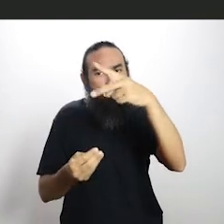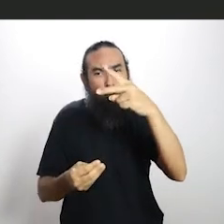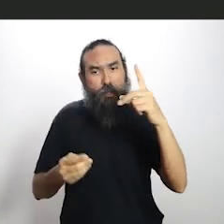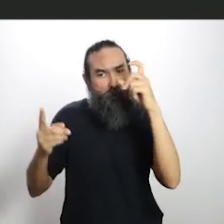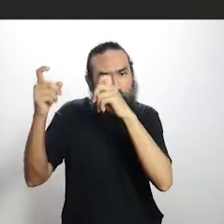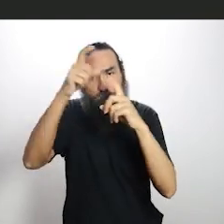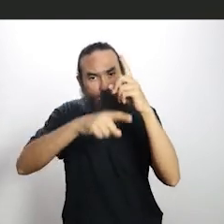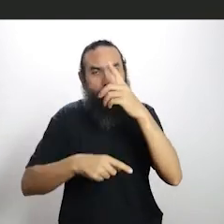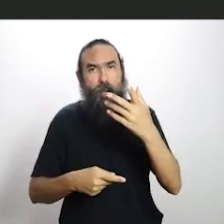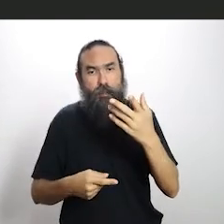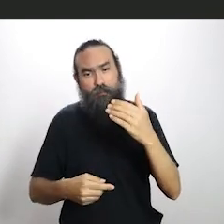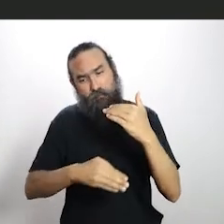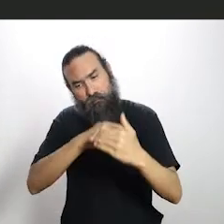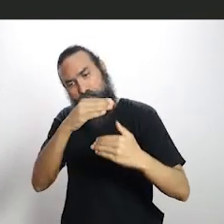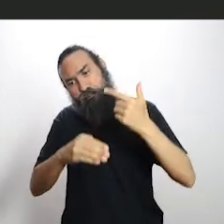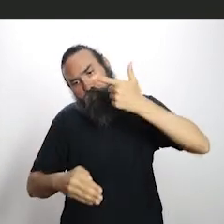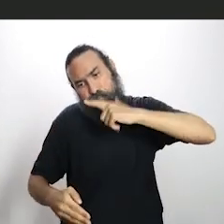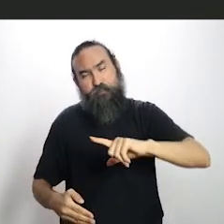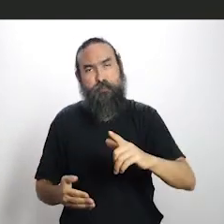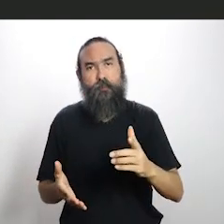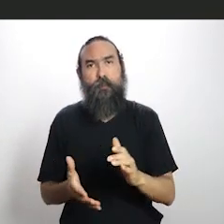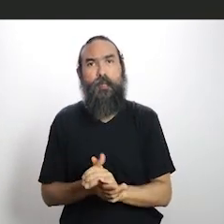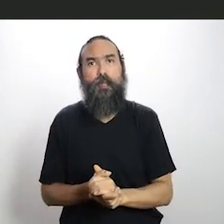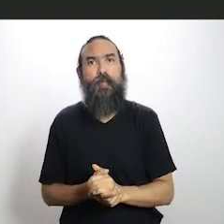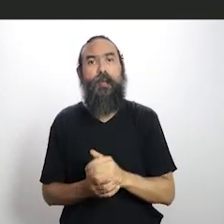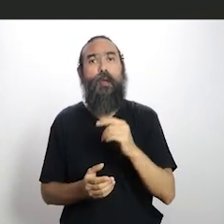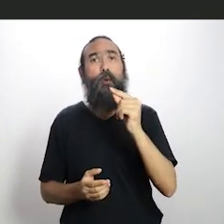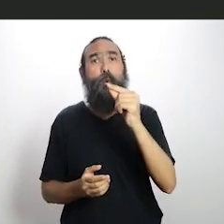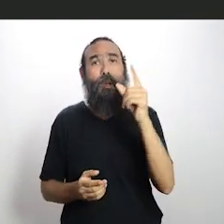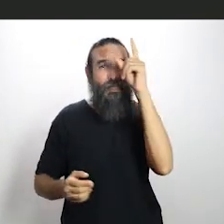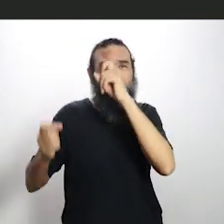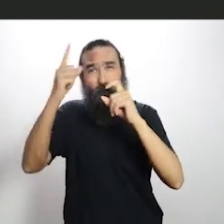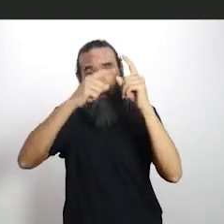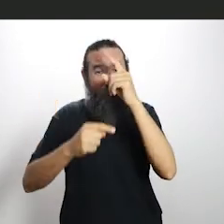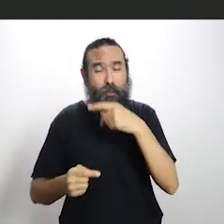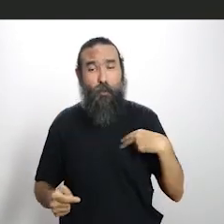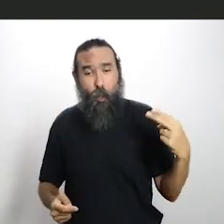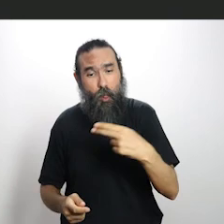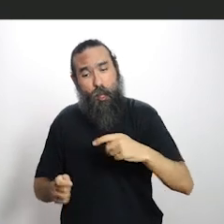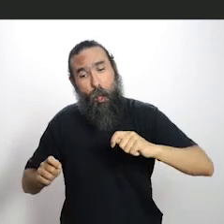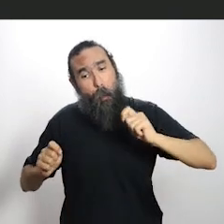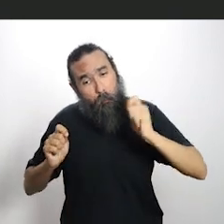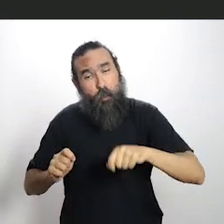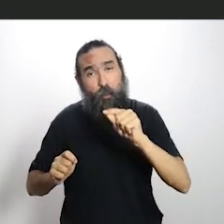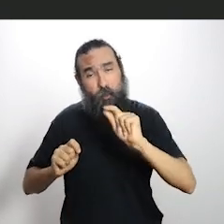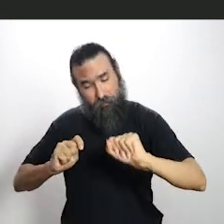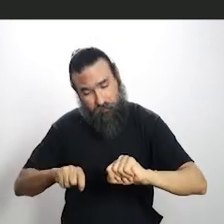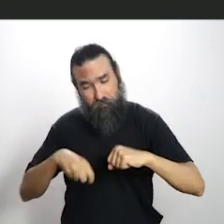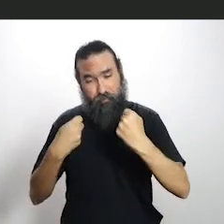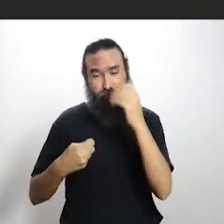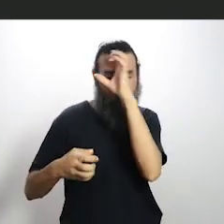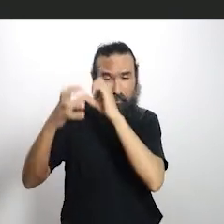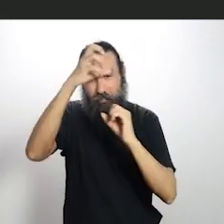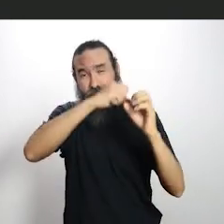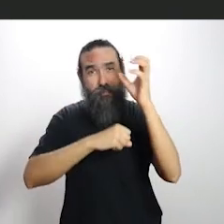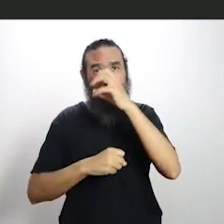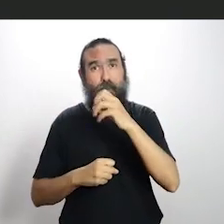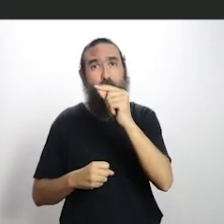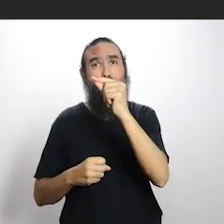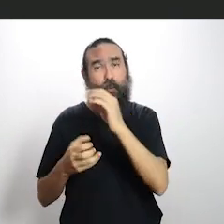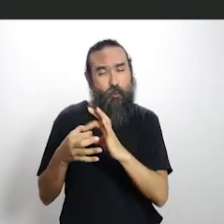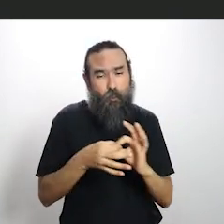principalmente nesse momento a confiança e que juntos trocando as ideias trabalhando muito